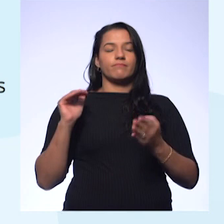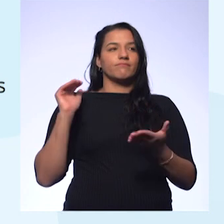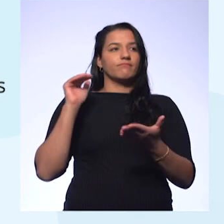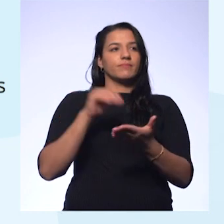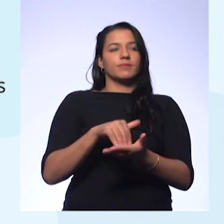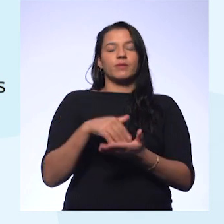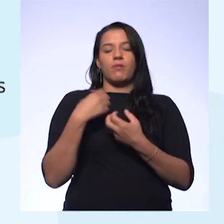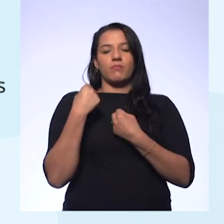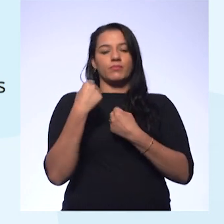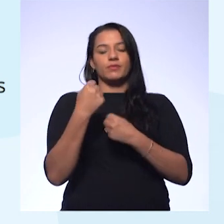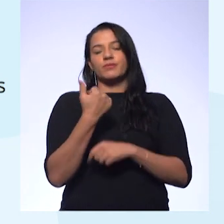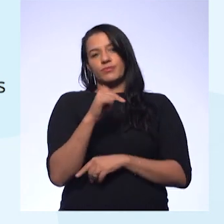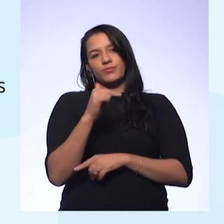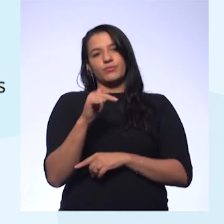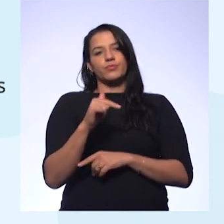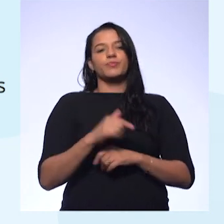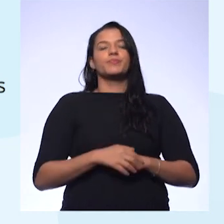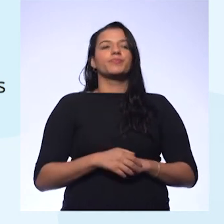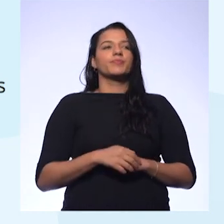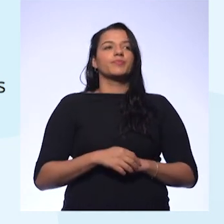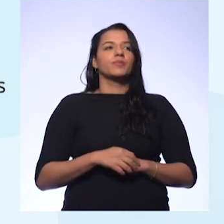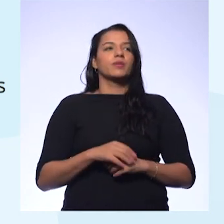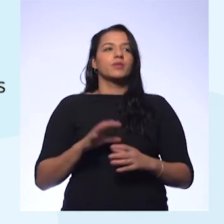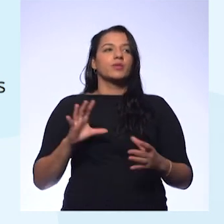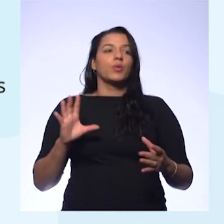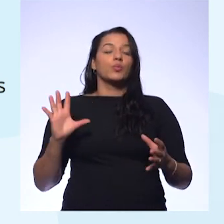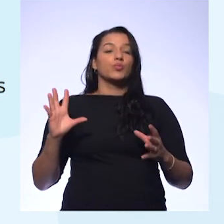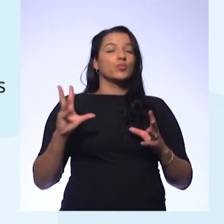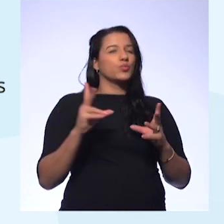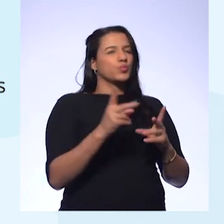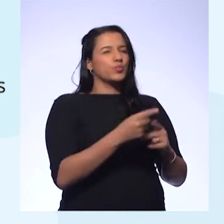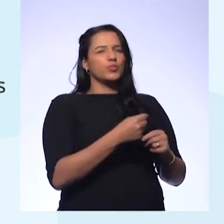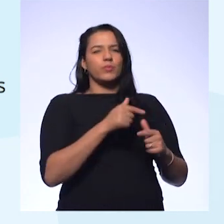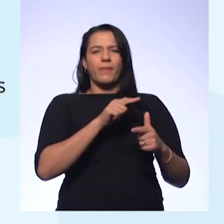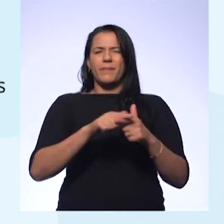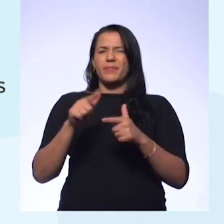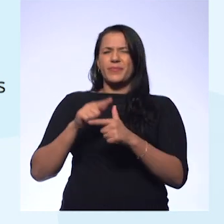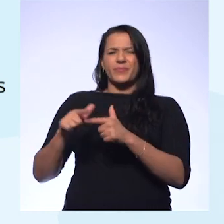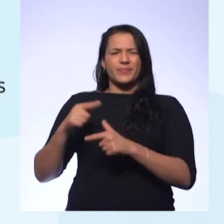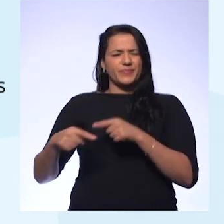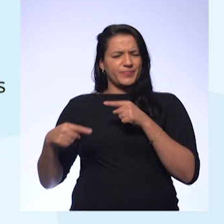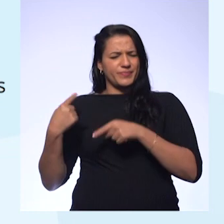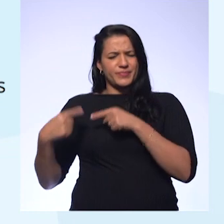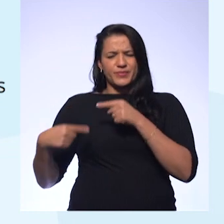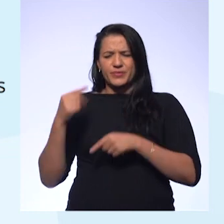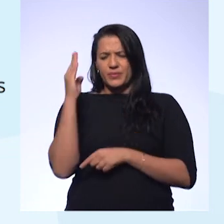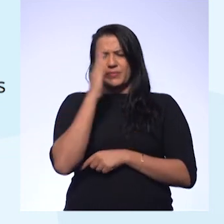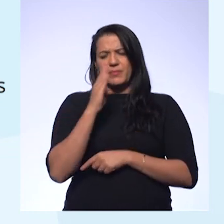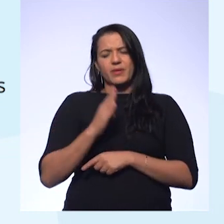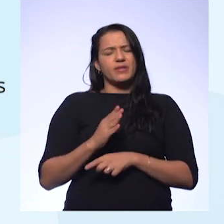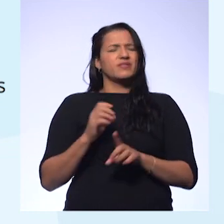ao poder. E tudo isso, juntando todos esses problemas políticos que o Brasil vivia,